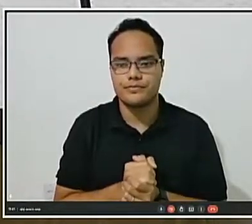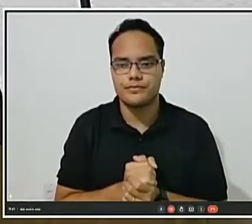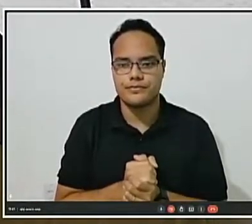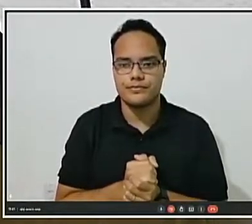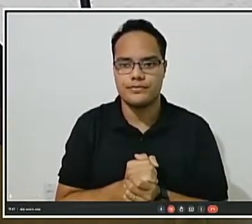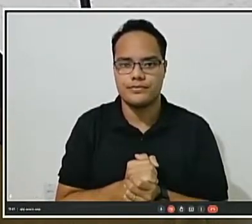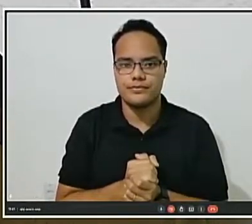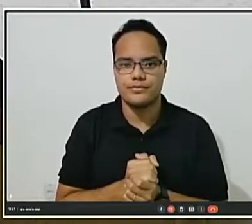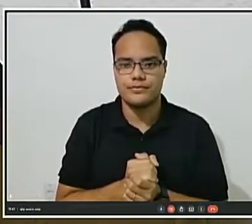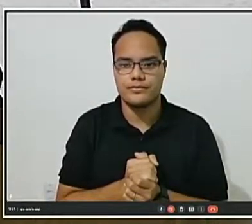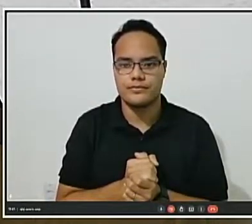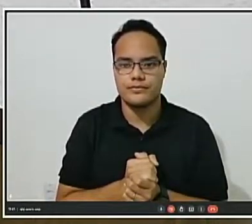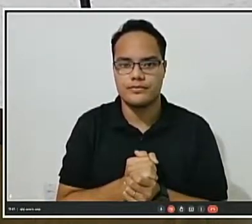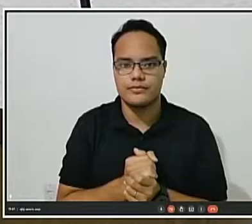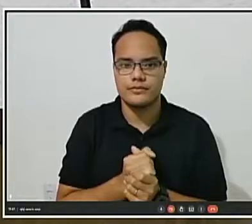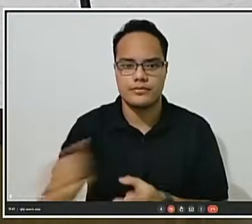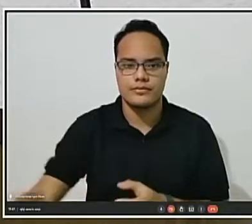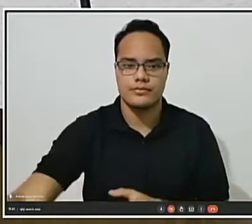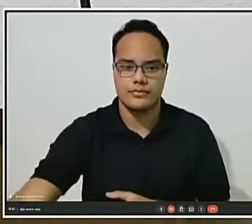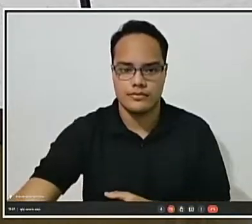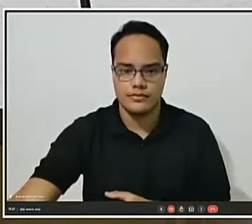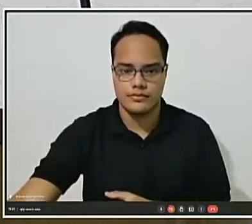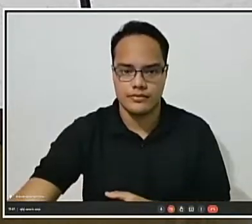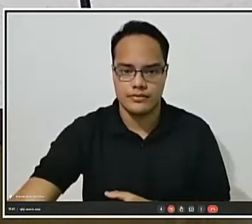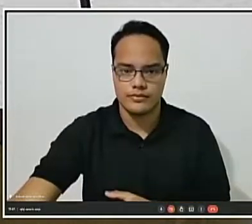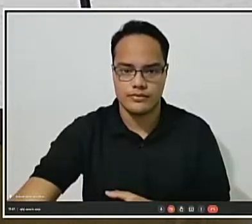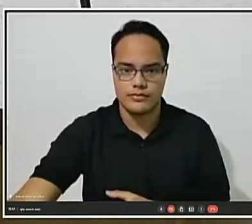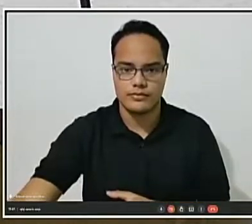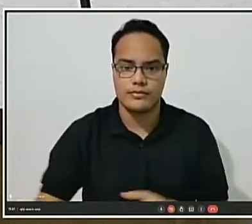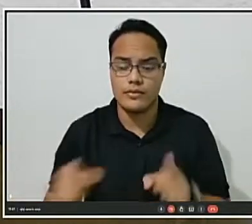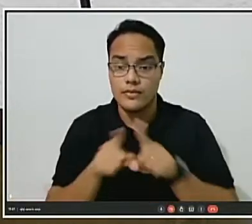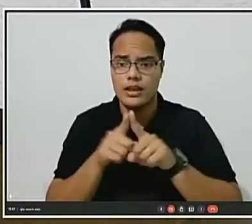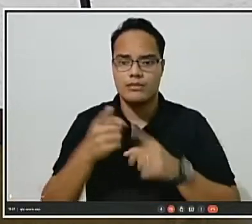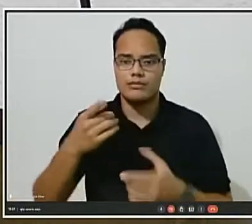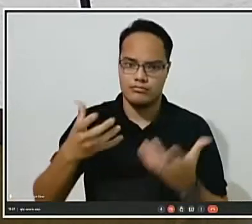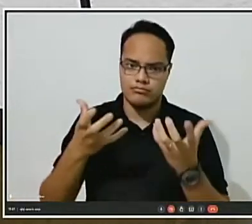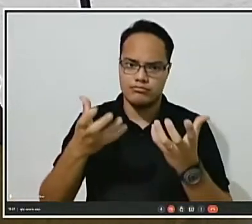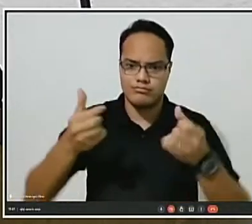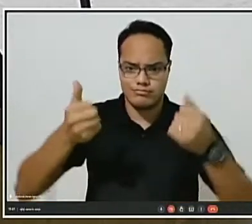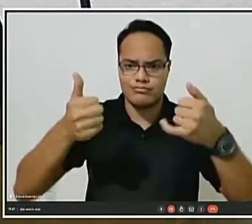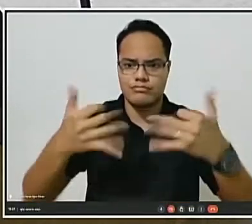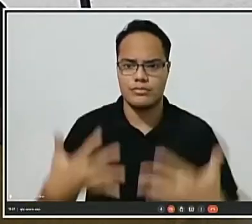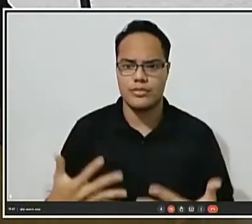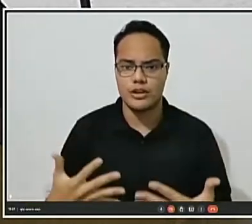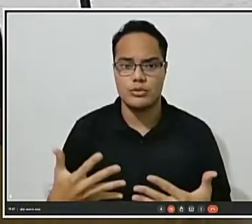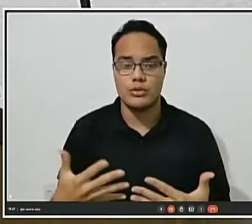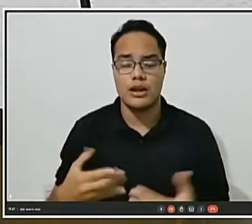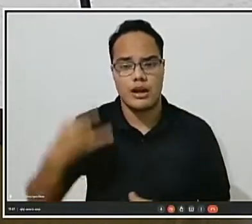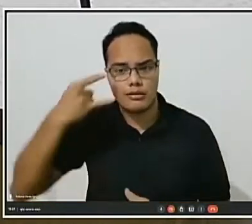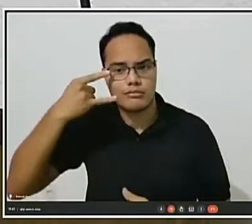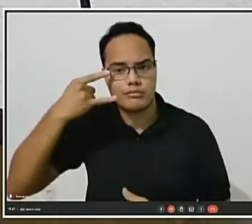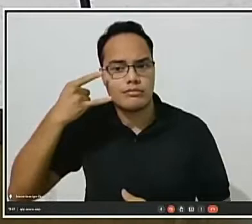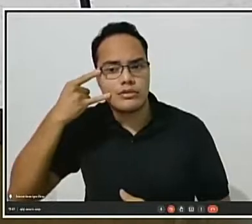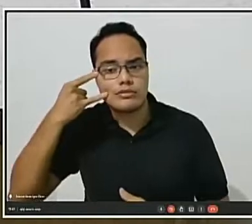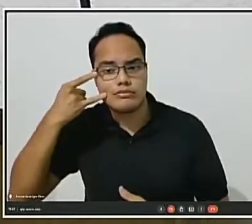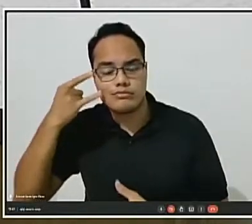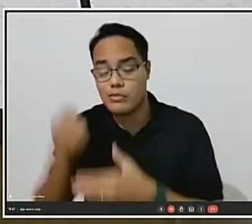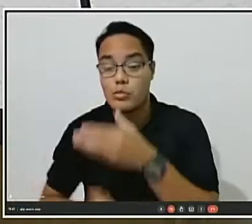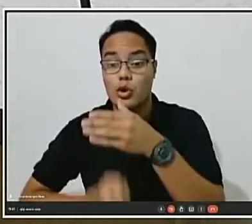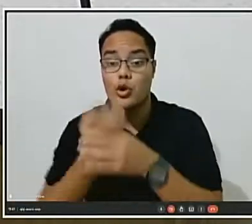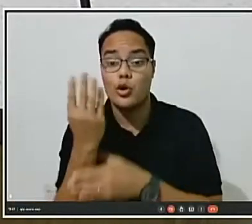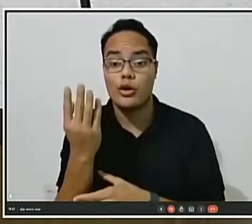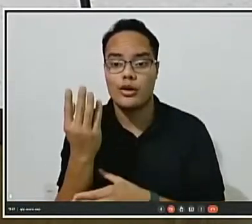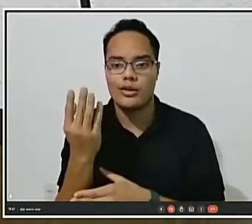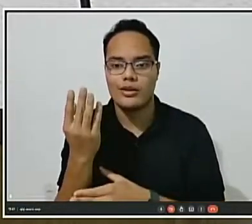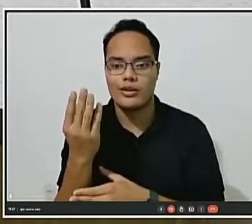Ainda em tempo, quero falar sobre a Associação Laços de Amordal, que foi fundada aqui em União da